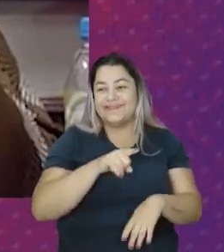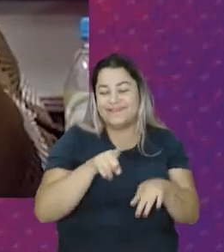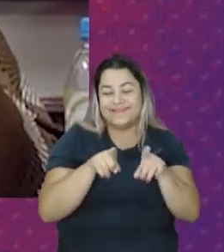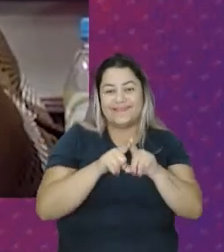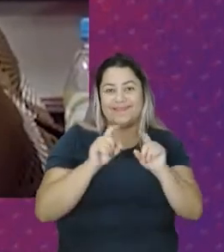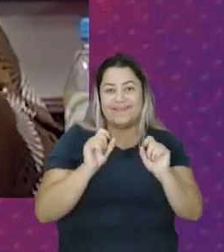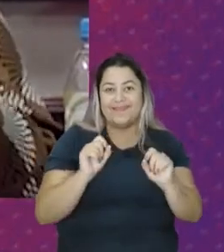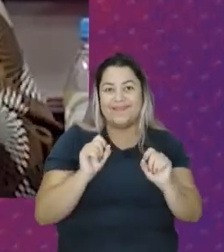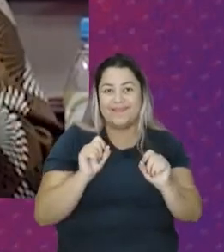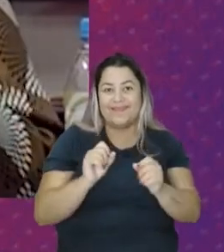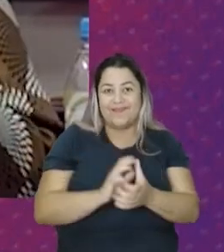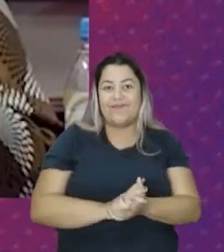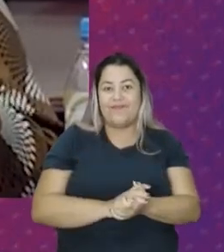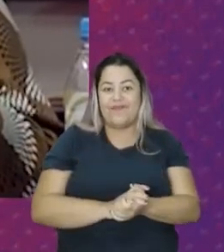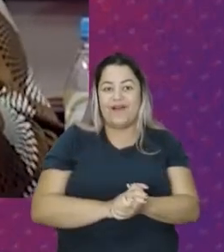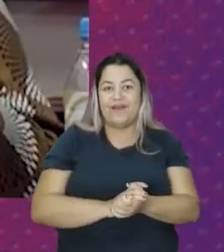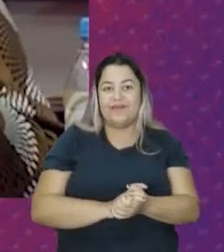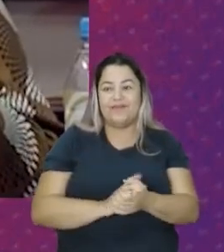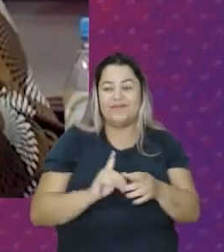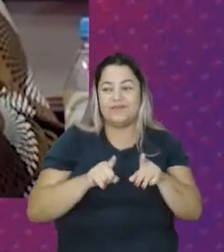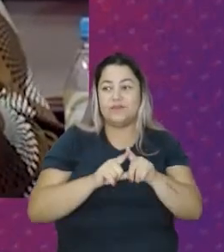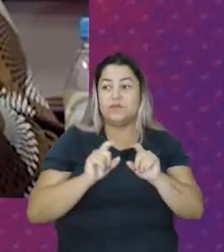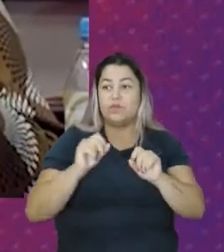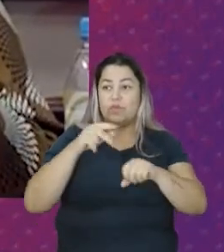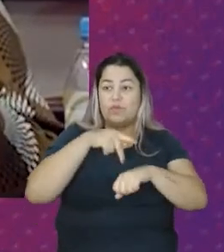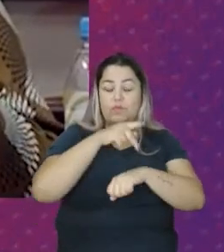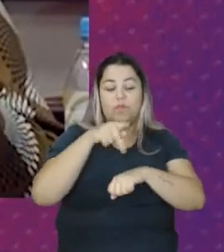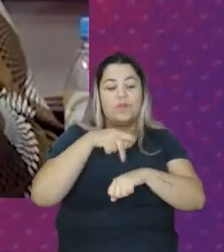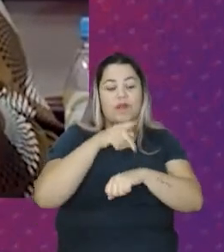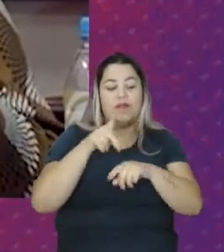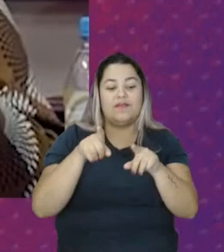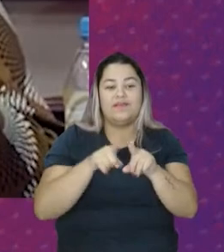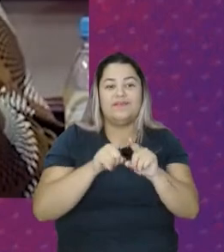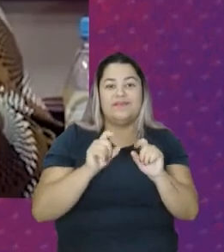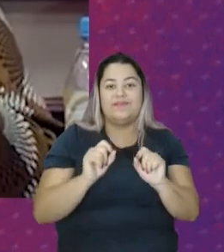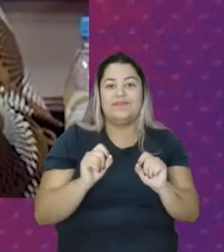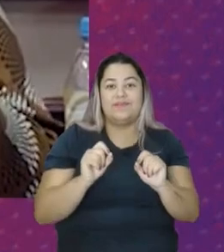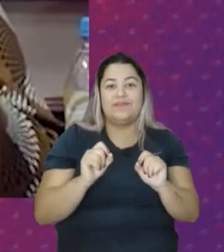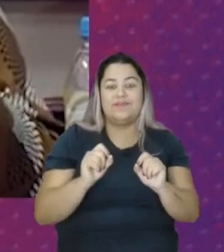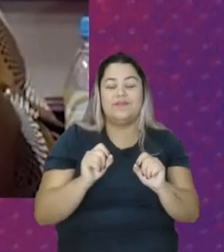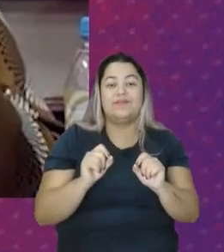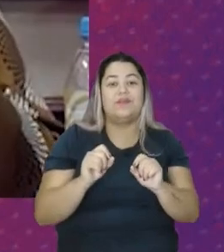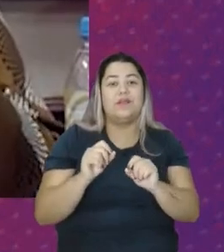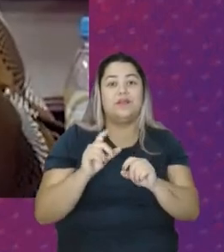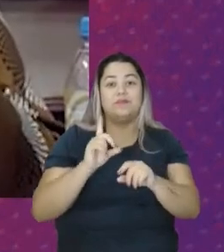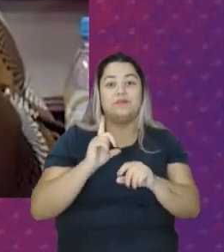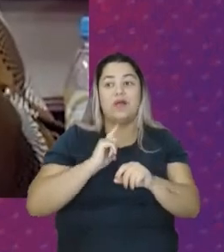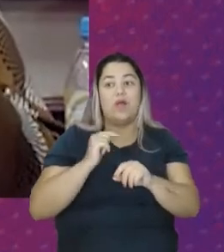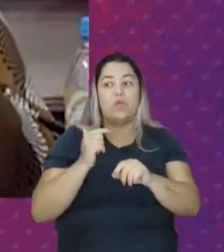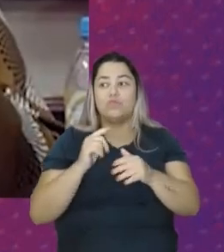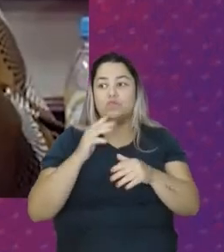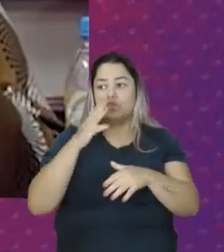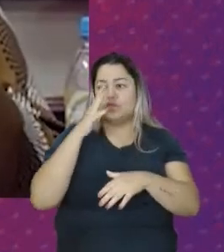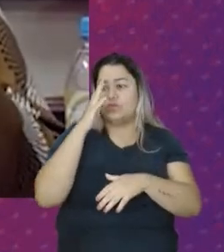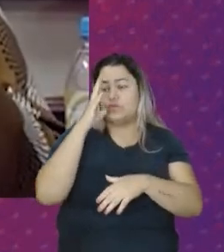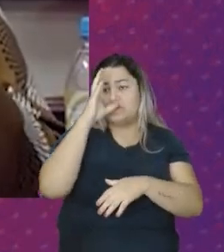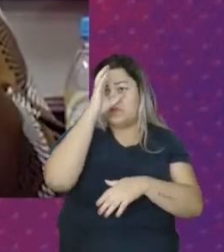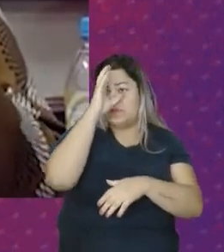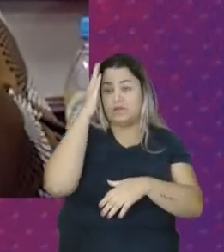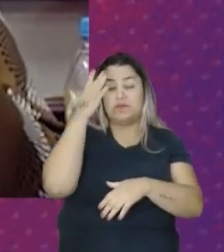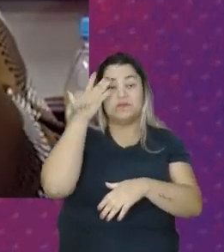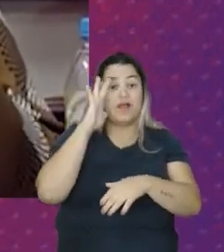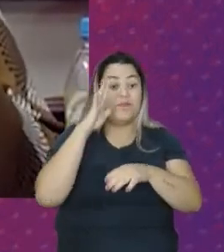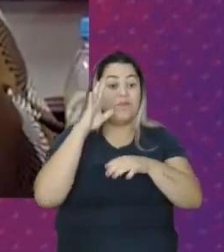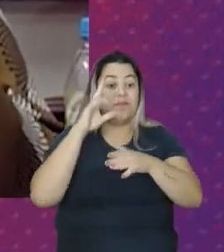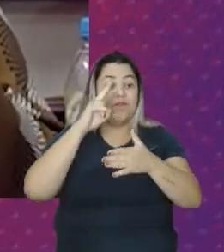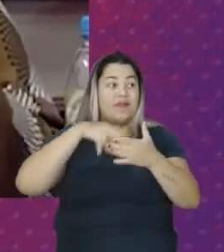votar, mas não podem ser votados. Não é? Quem é analfabeto não pode ser votado, mas hoje já